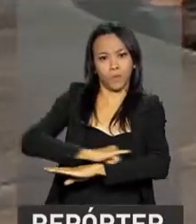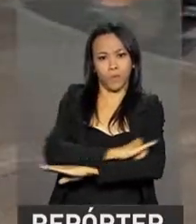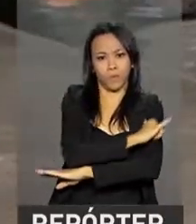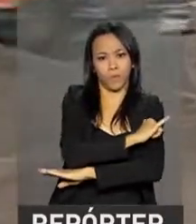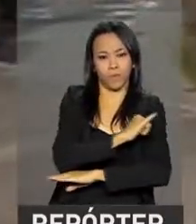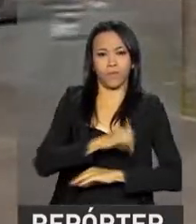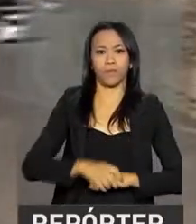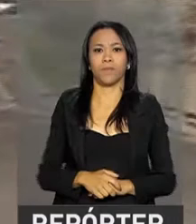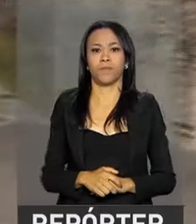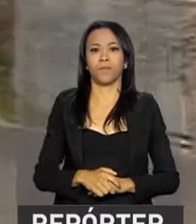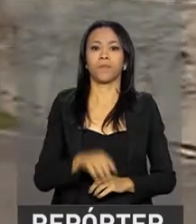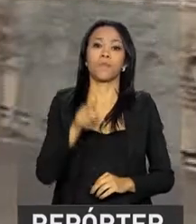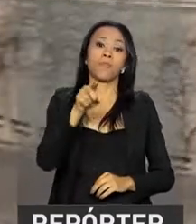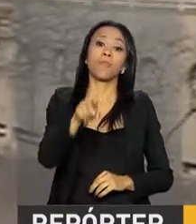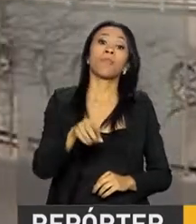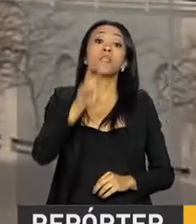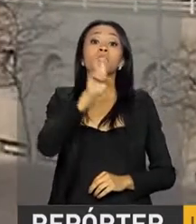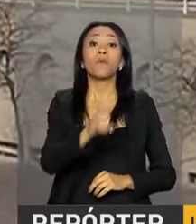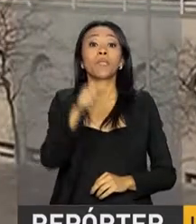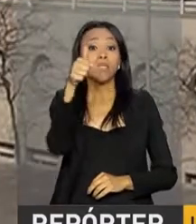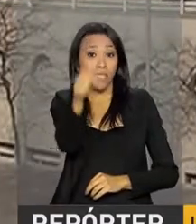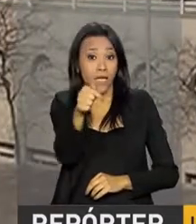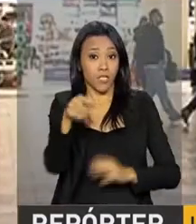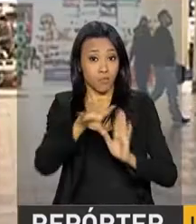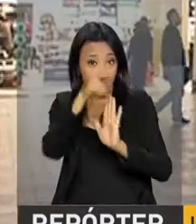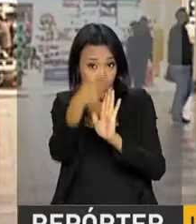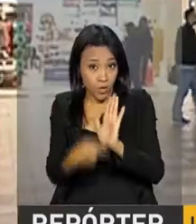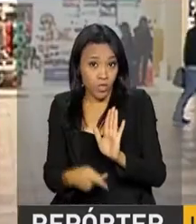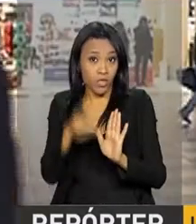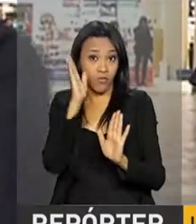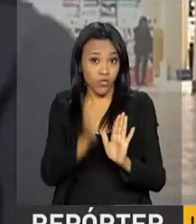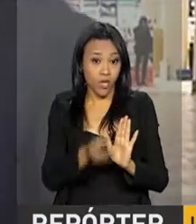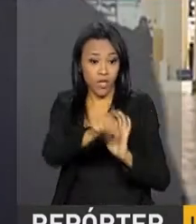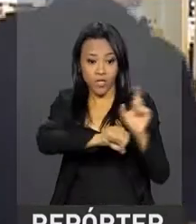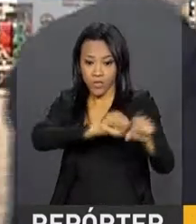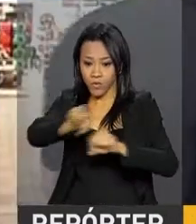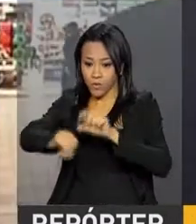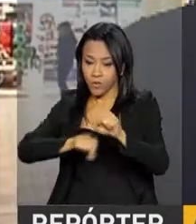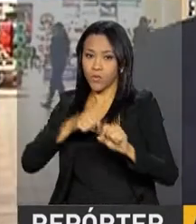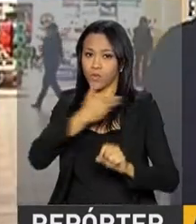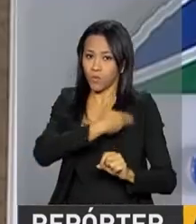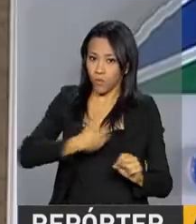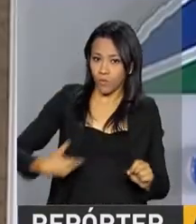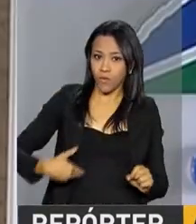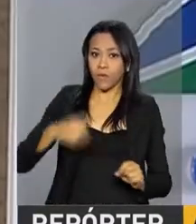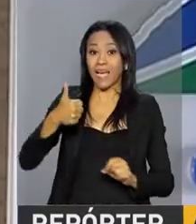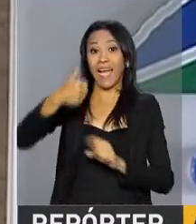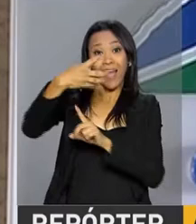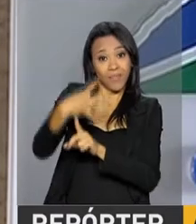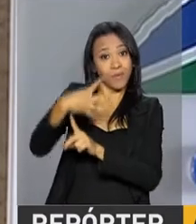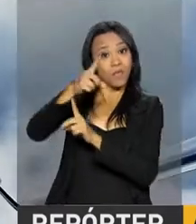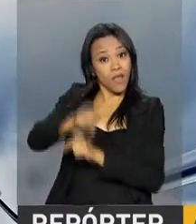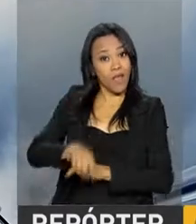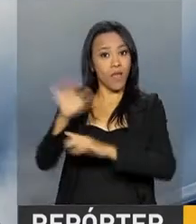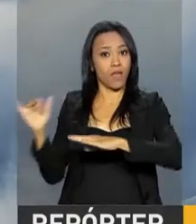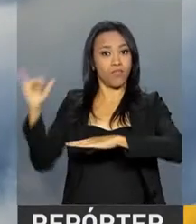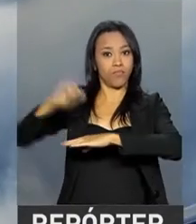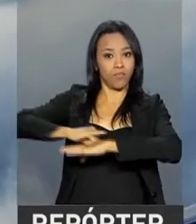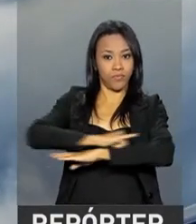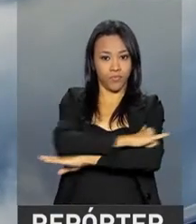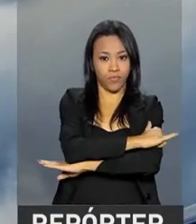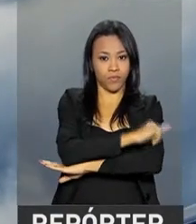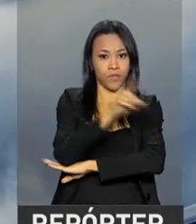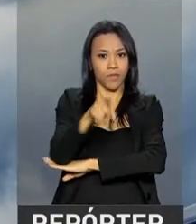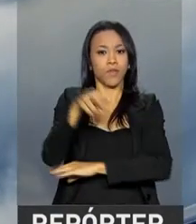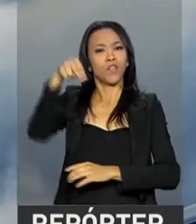entre os 57 projetos selecionados pelo governo para a venda ou concessão estão 14 aeroportos localizados nas